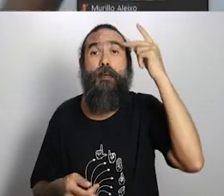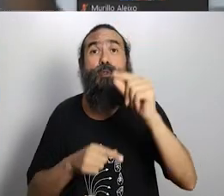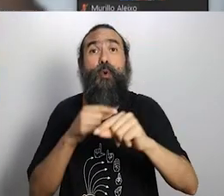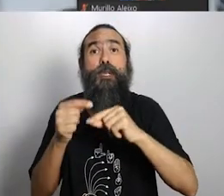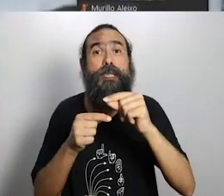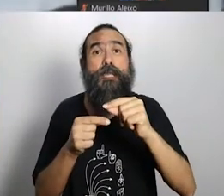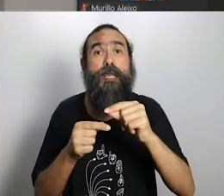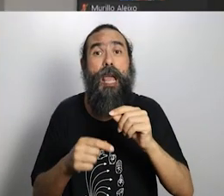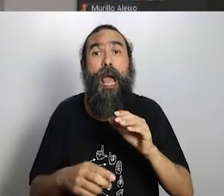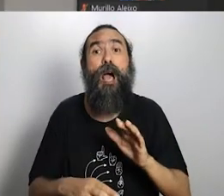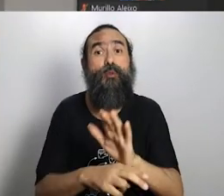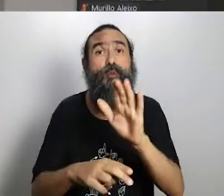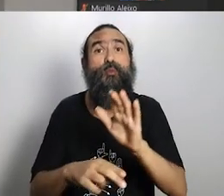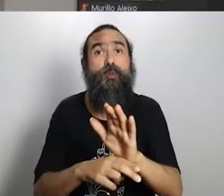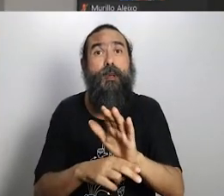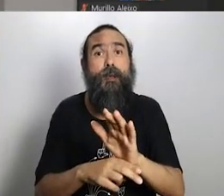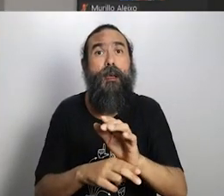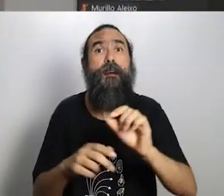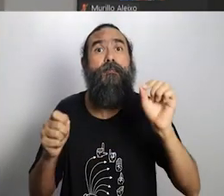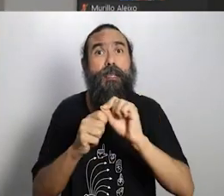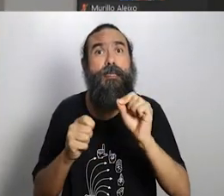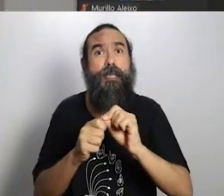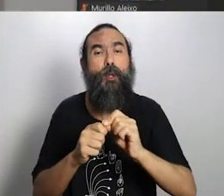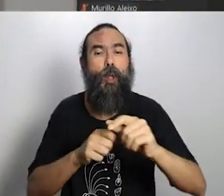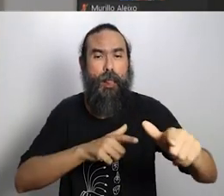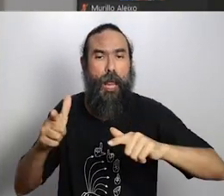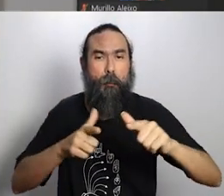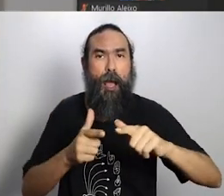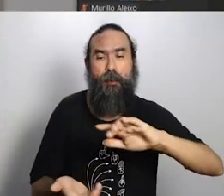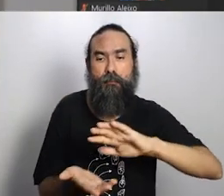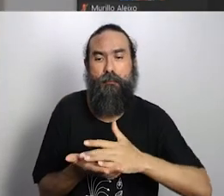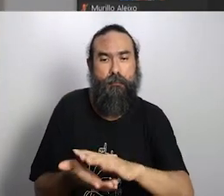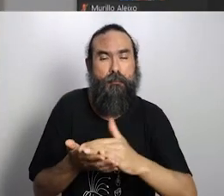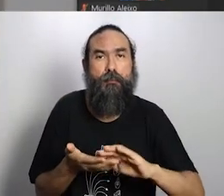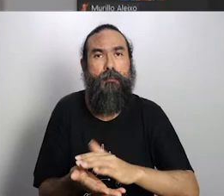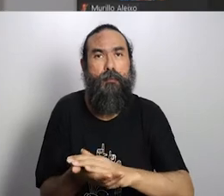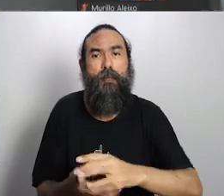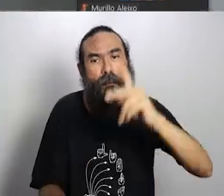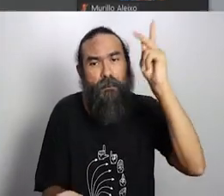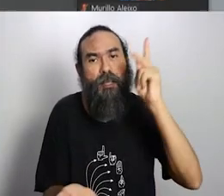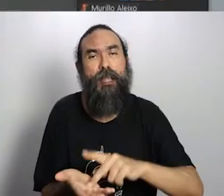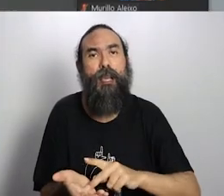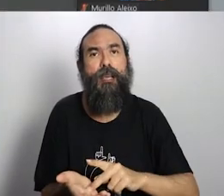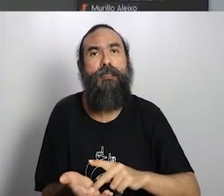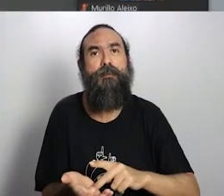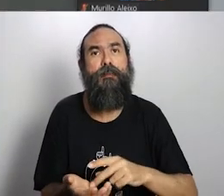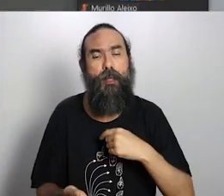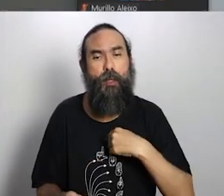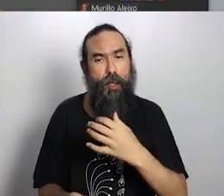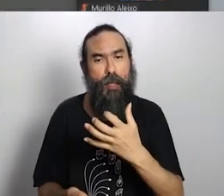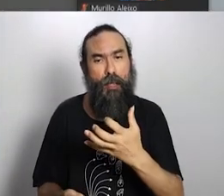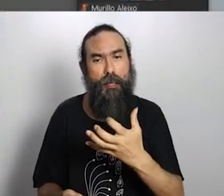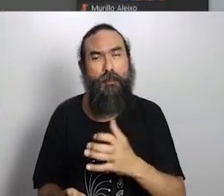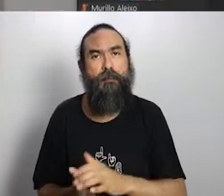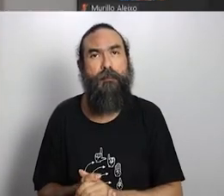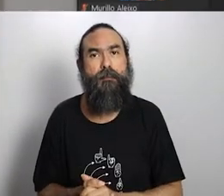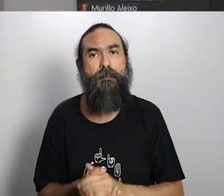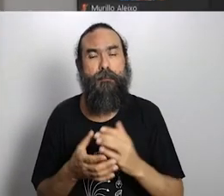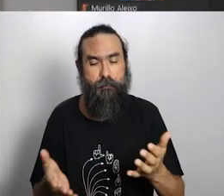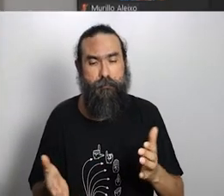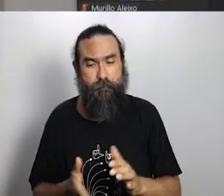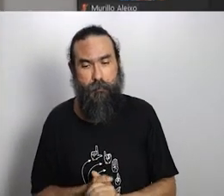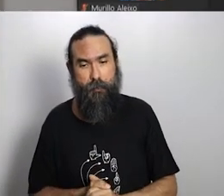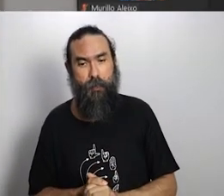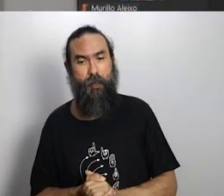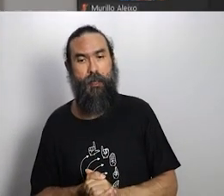essa. Pronto. Paulinho, por aí. Beto vai falar agora. Beto, eu queria muito que você falasse sobre essa experiência.